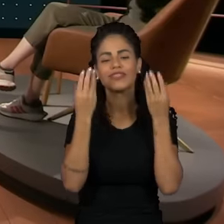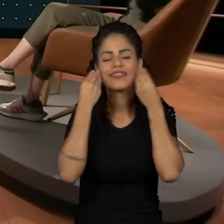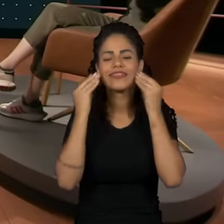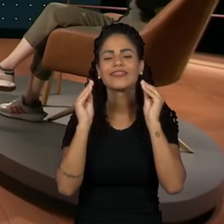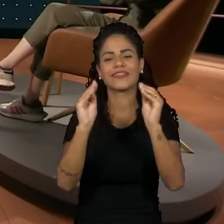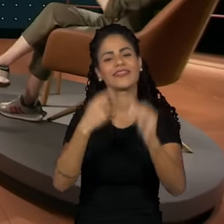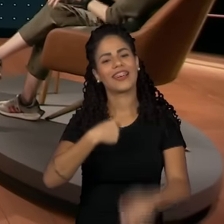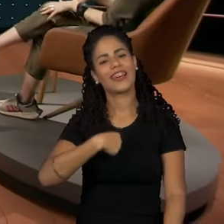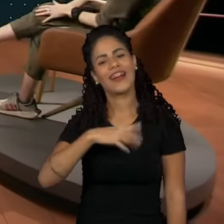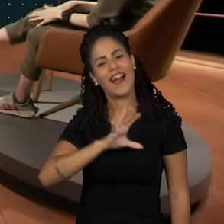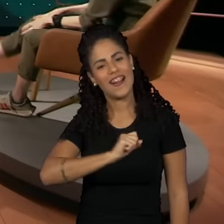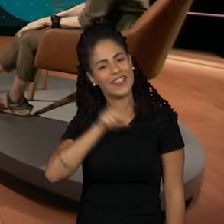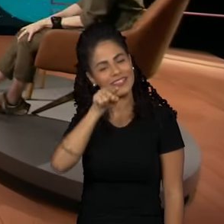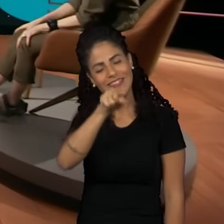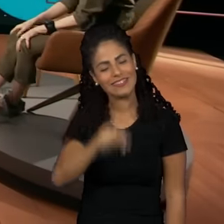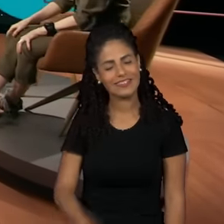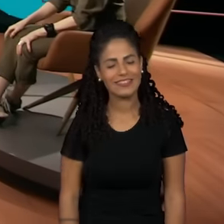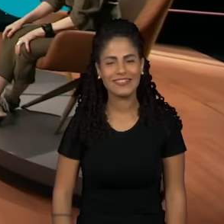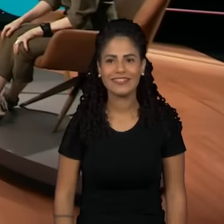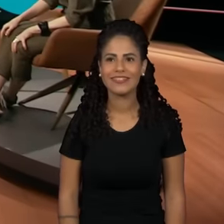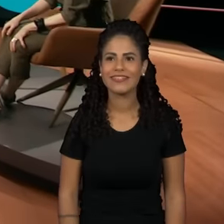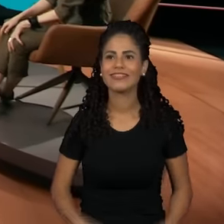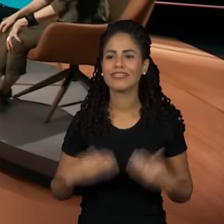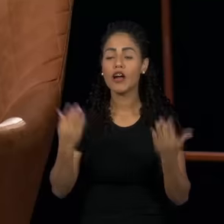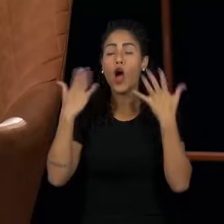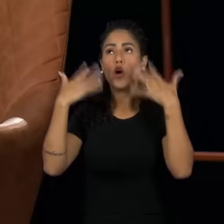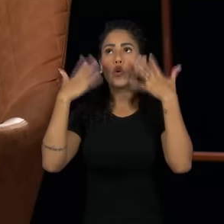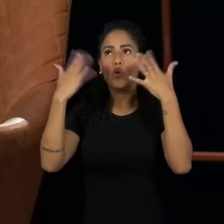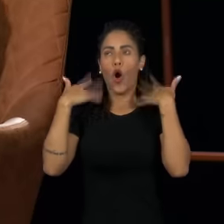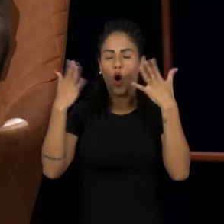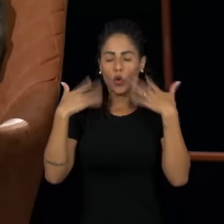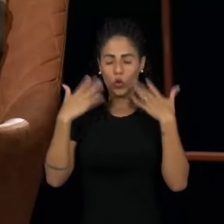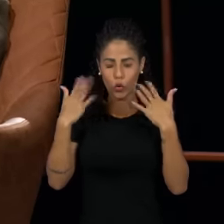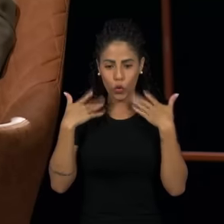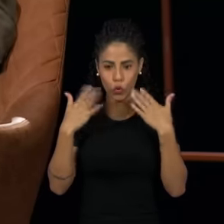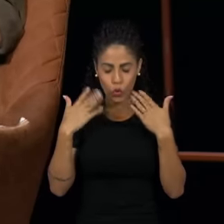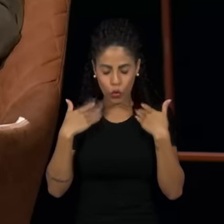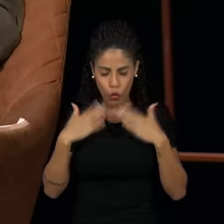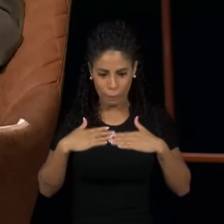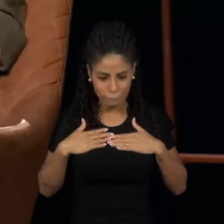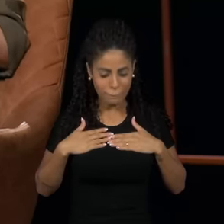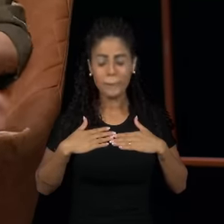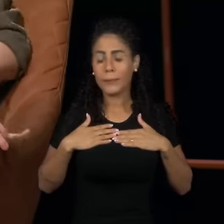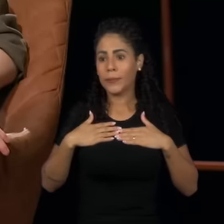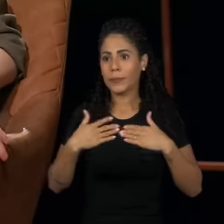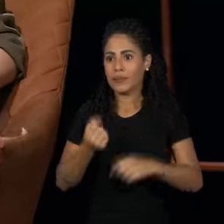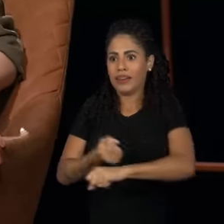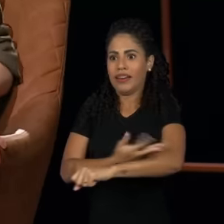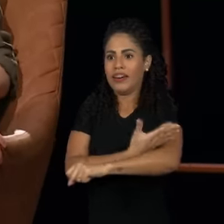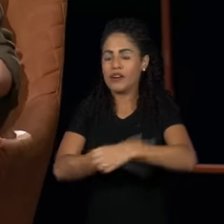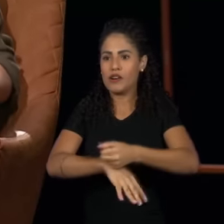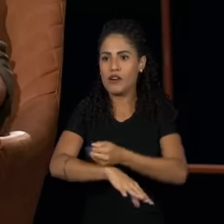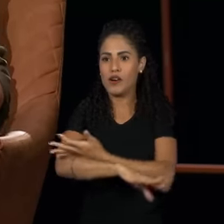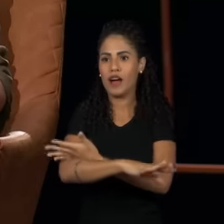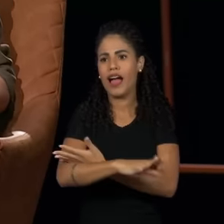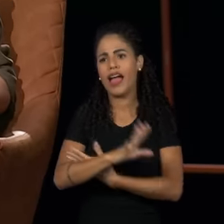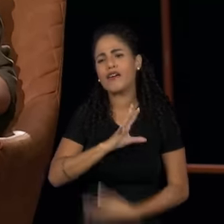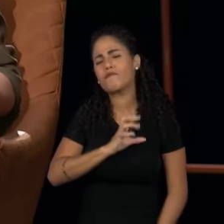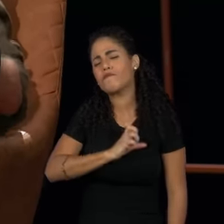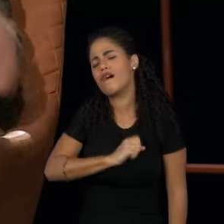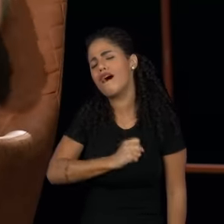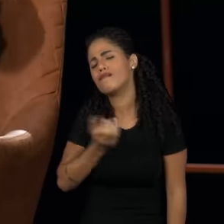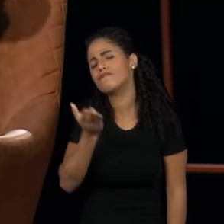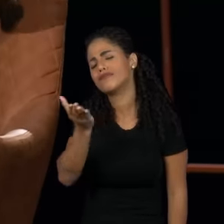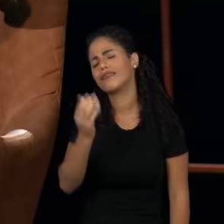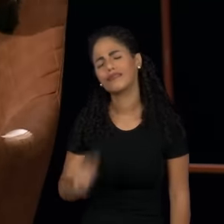amo. Tô passando mal. Meu Deus. Eu amo essa pessoa que tá